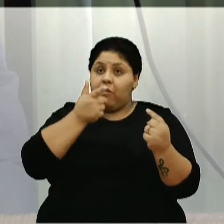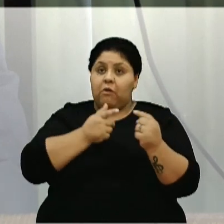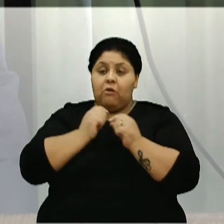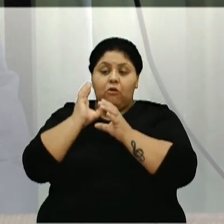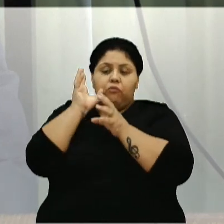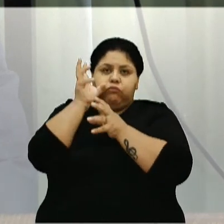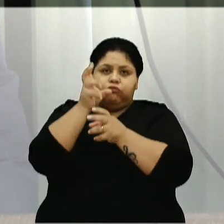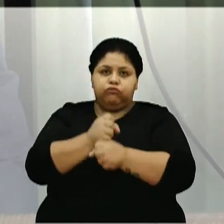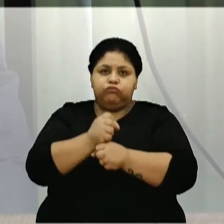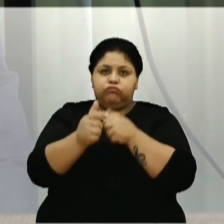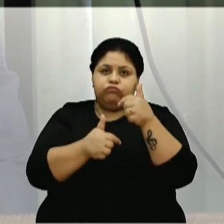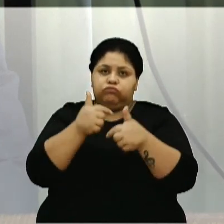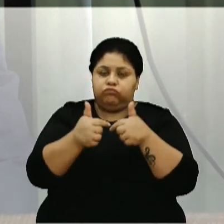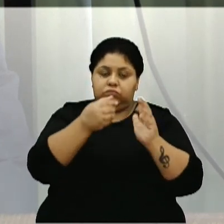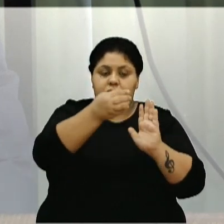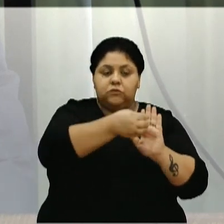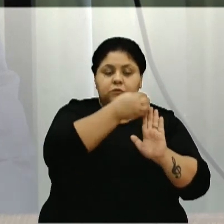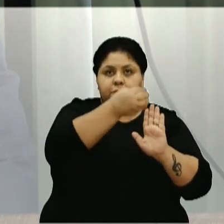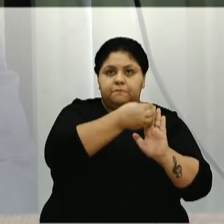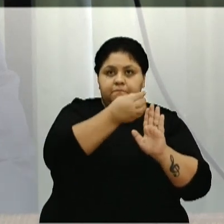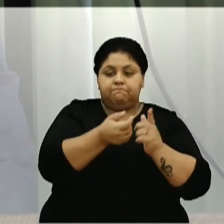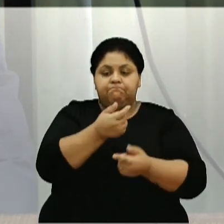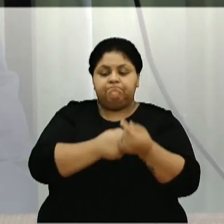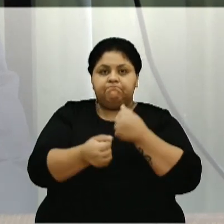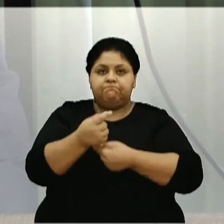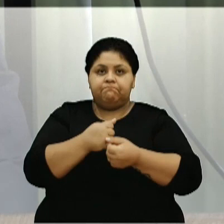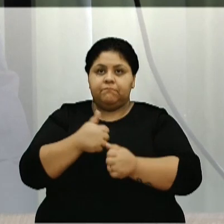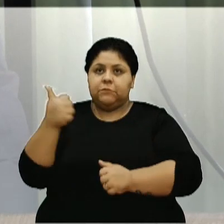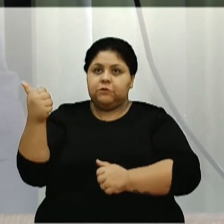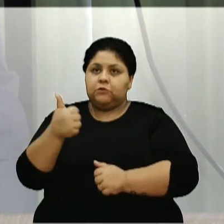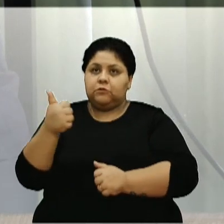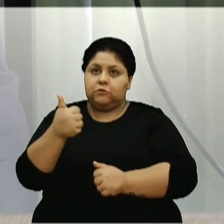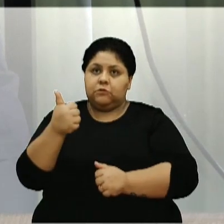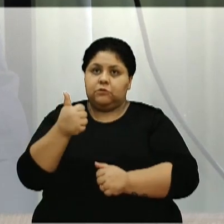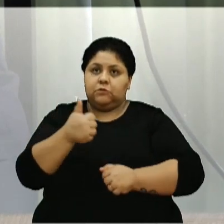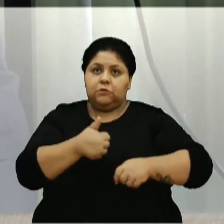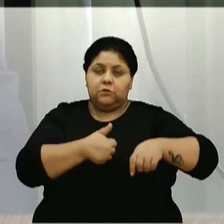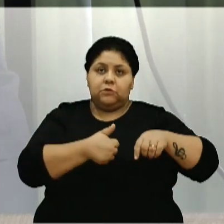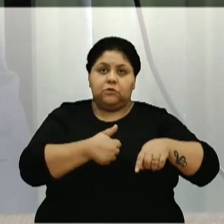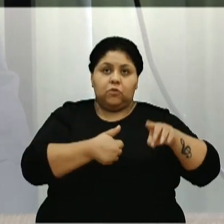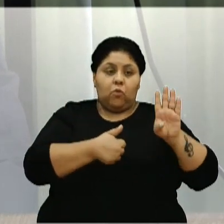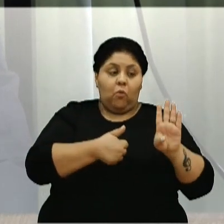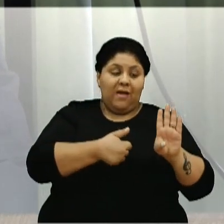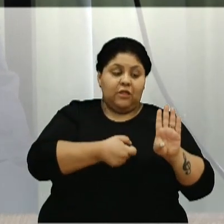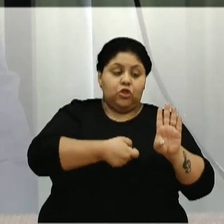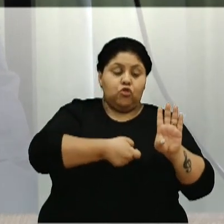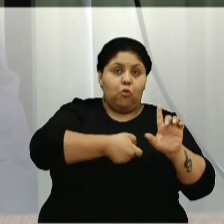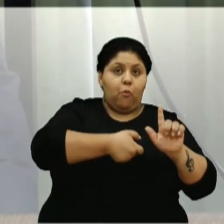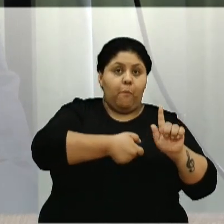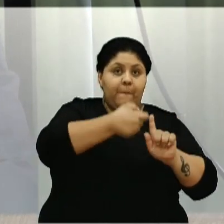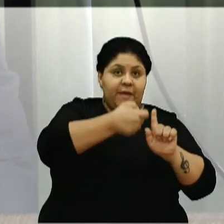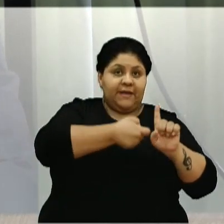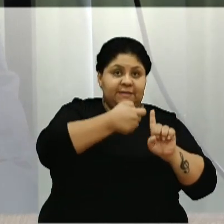a execução orçamentária e financeira do primeiro quadrimestre do ano de 2024, bem